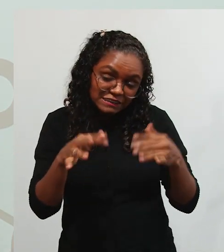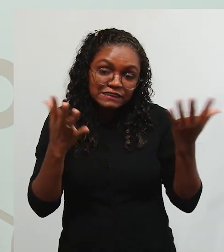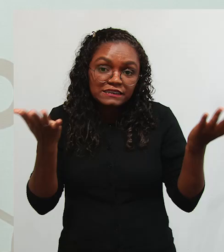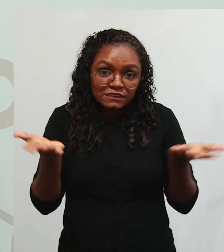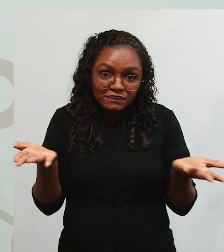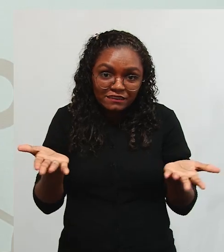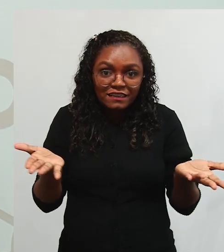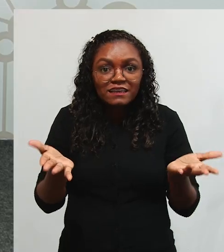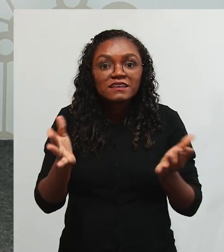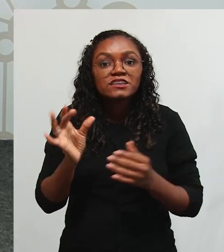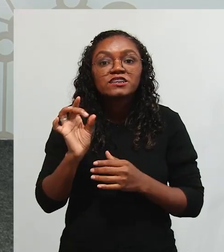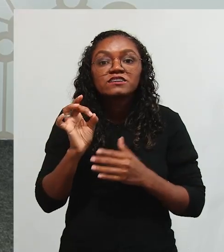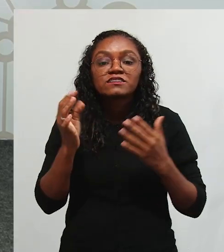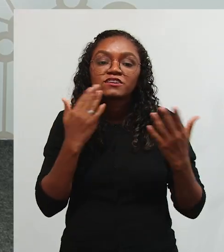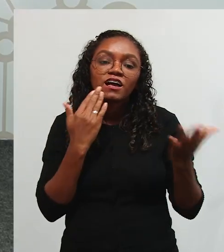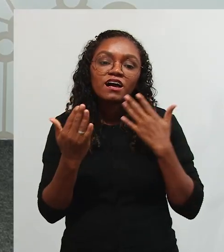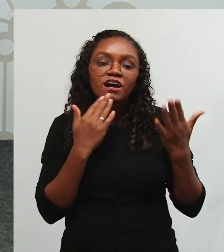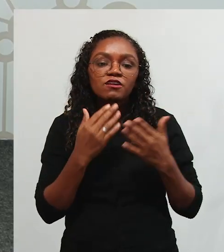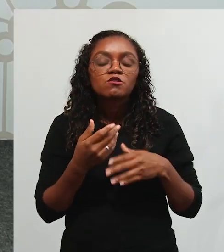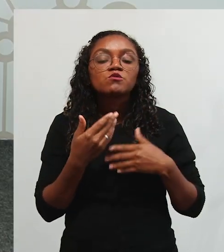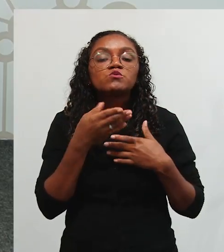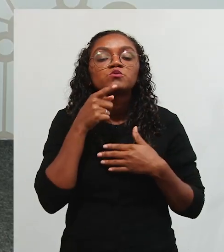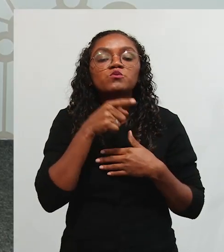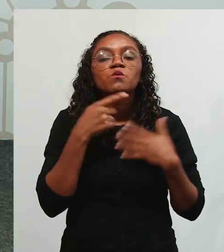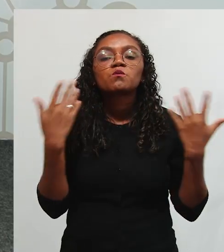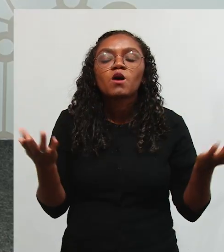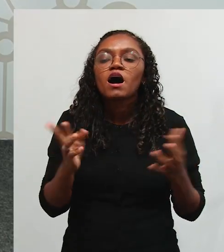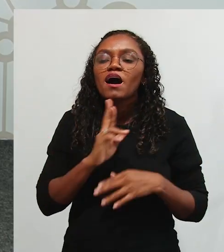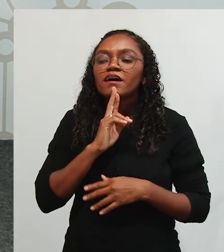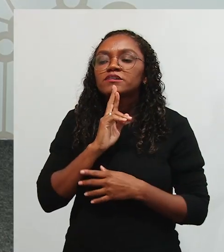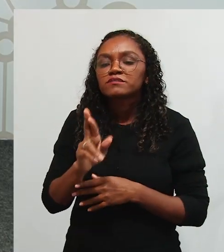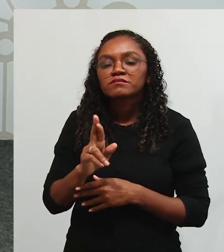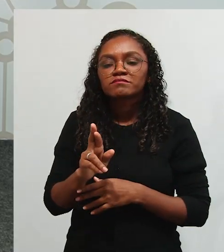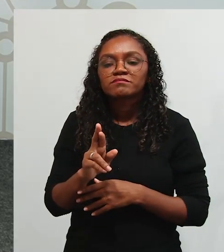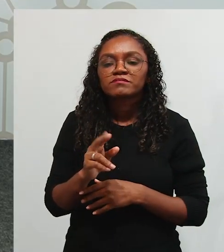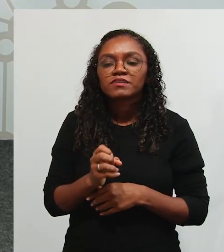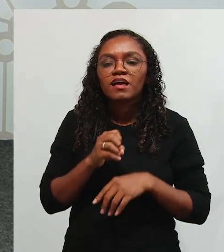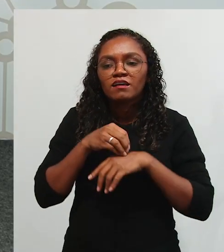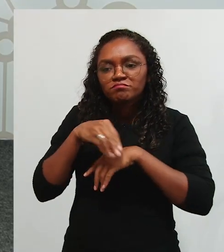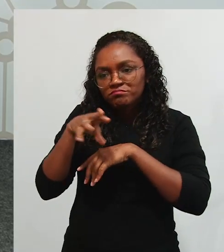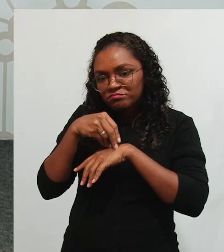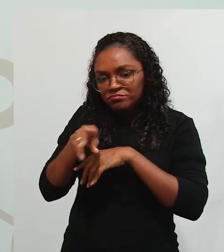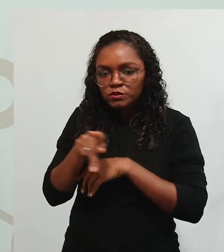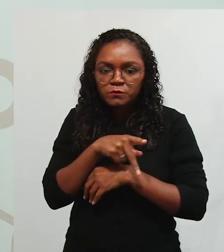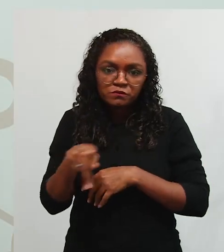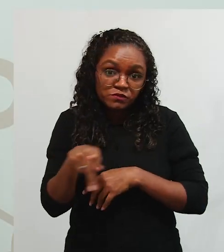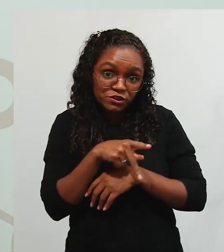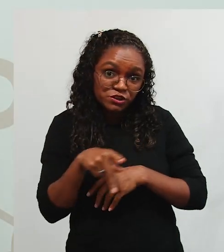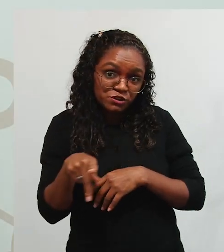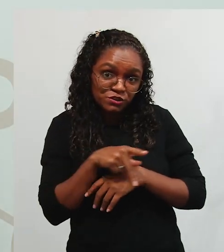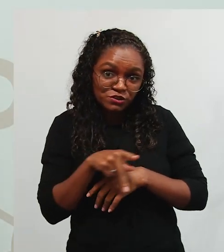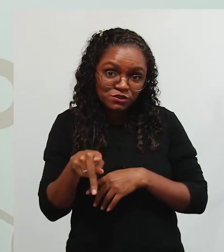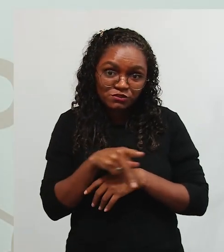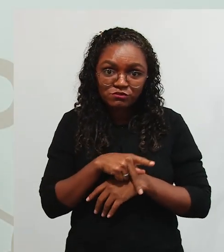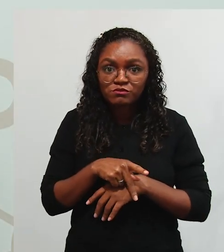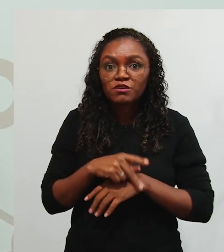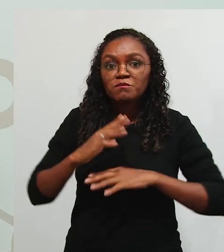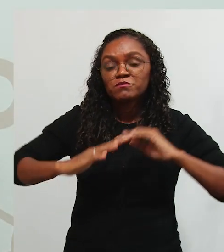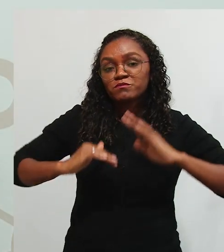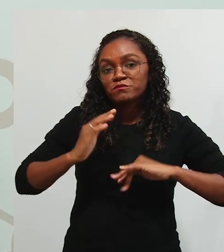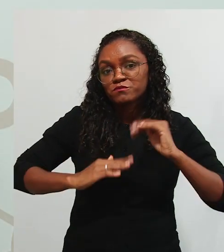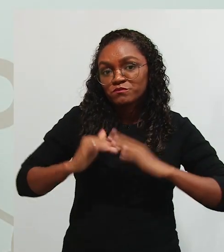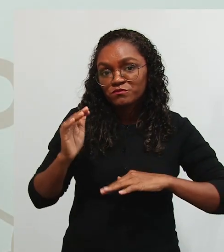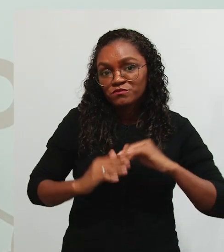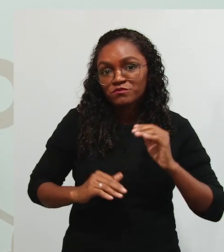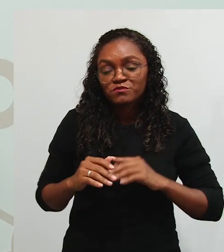conversa, nosso diálogo, qual é o recadinho que você tem aí para os professores que estão na formação docente,